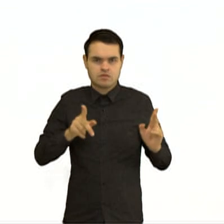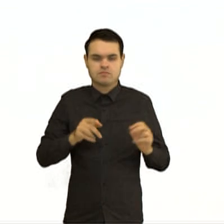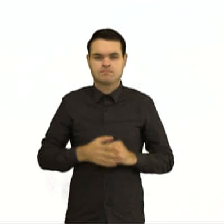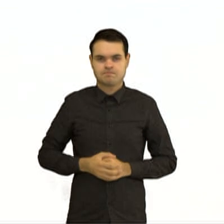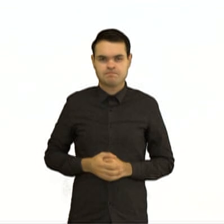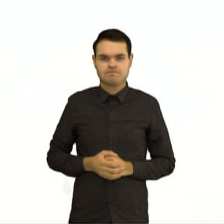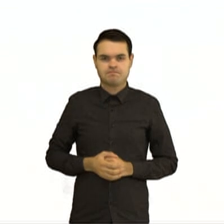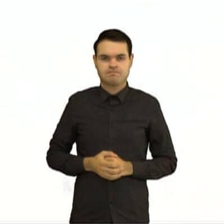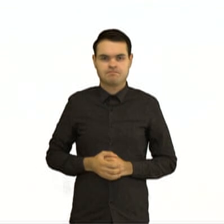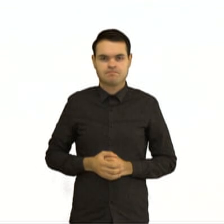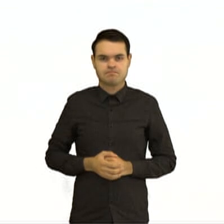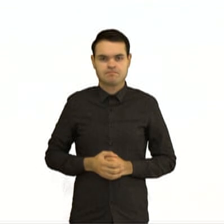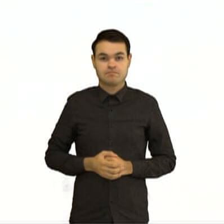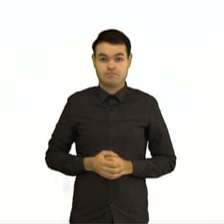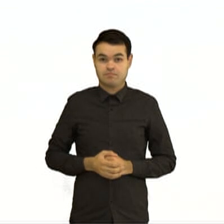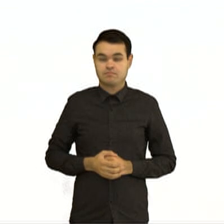diferenças.